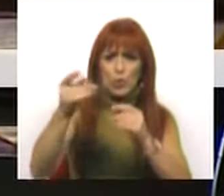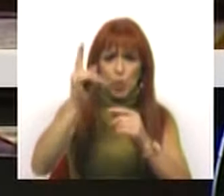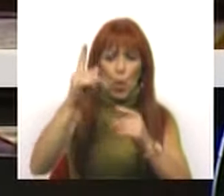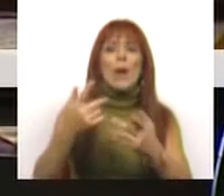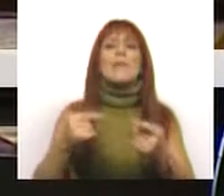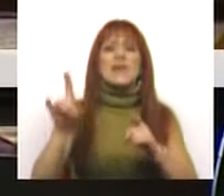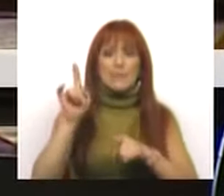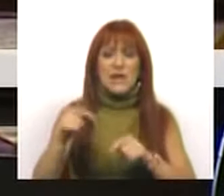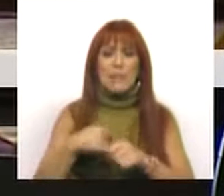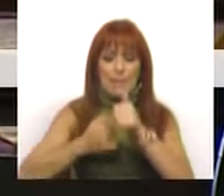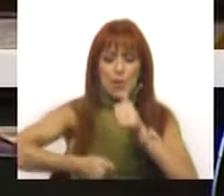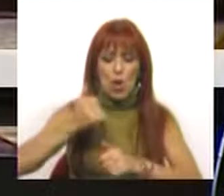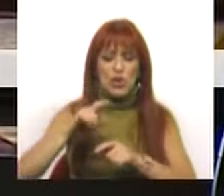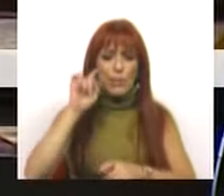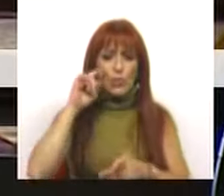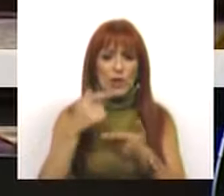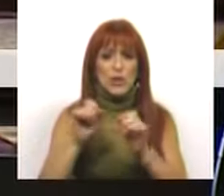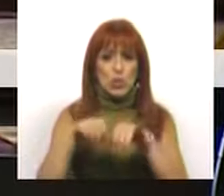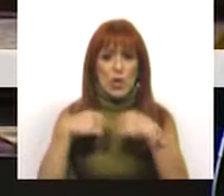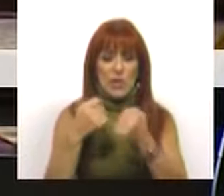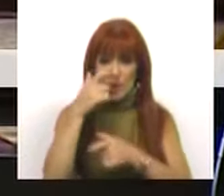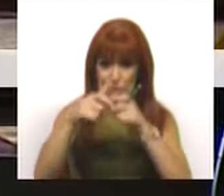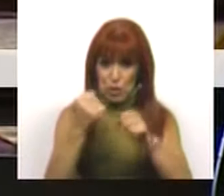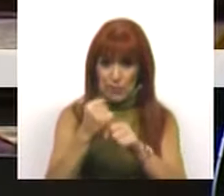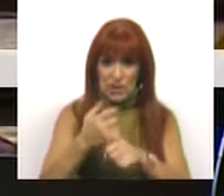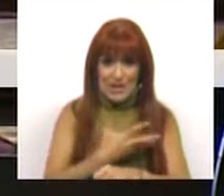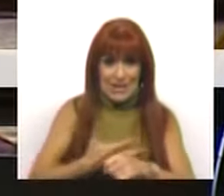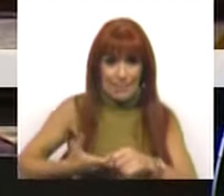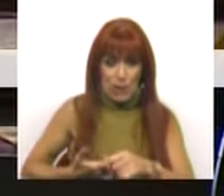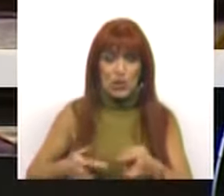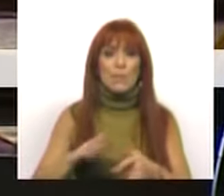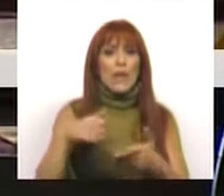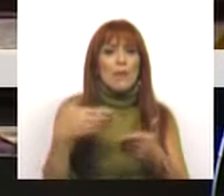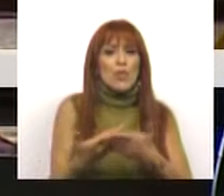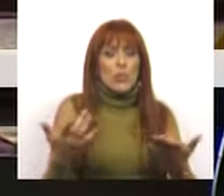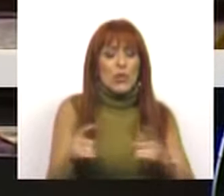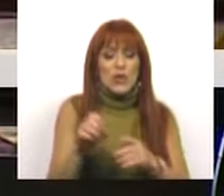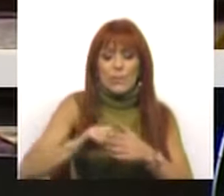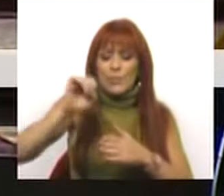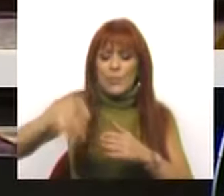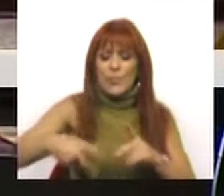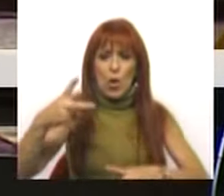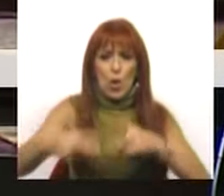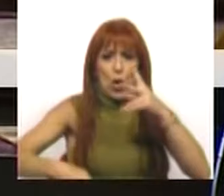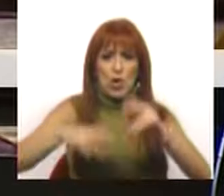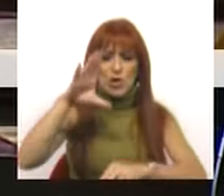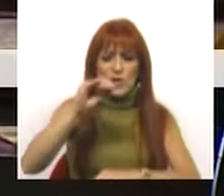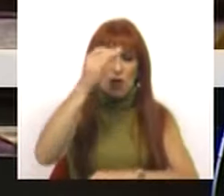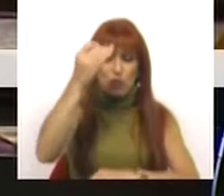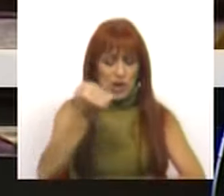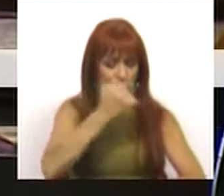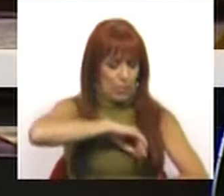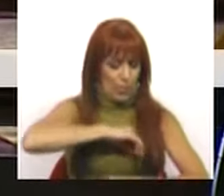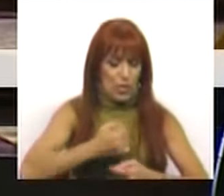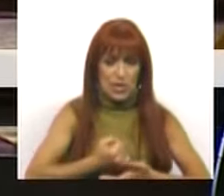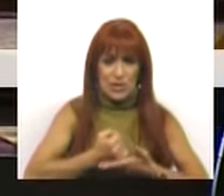importa também melhorar a proteção social dos trabalhadores desempregados. Propomos assim a eliminação do corte de 10% no subsídio de